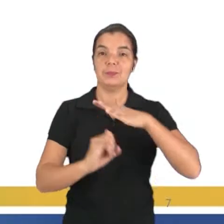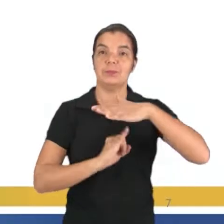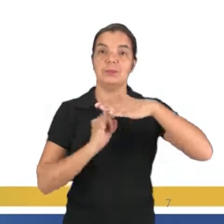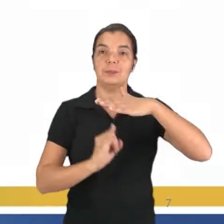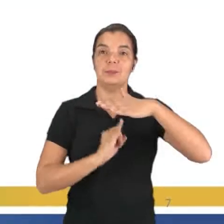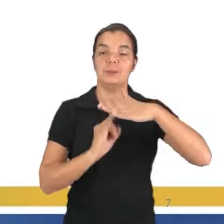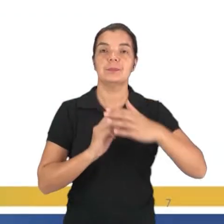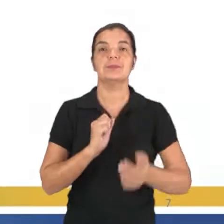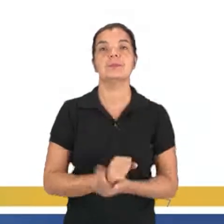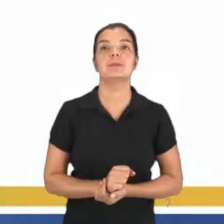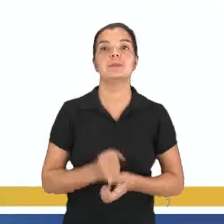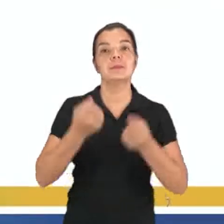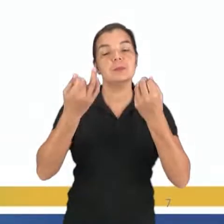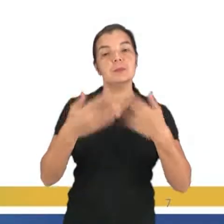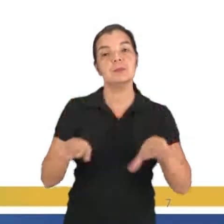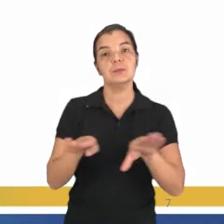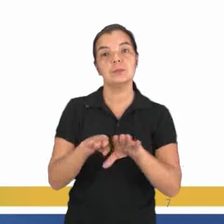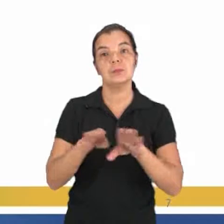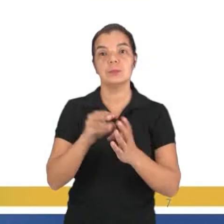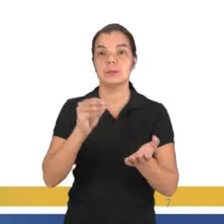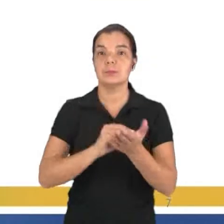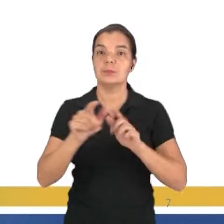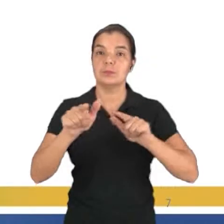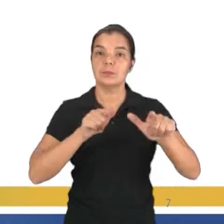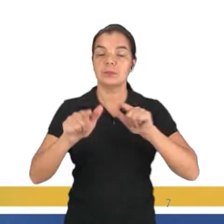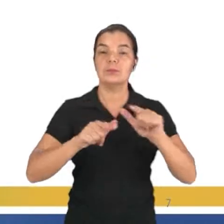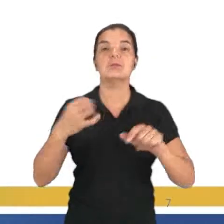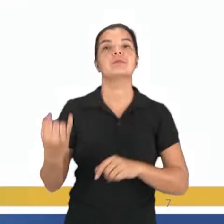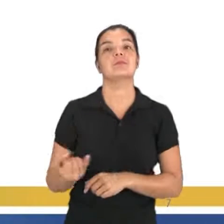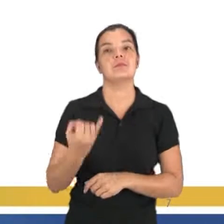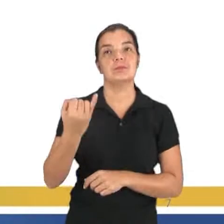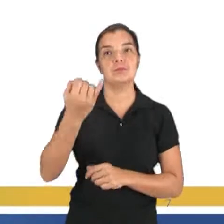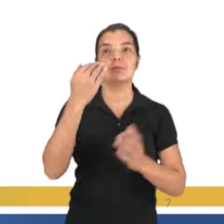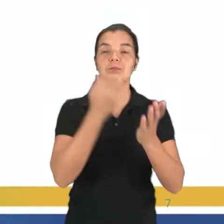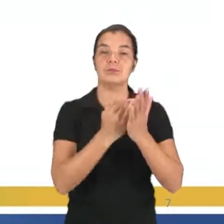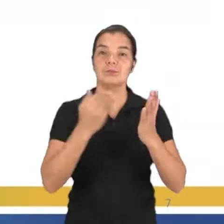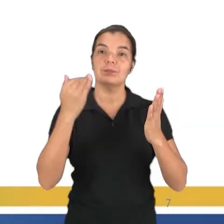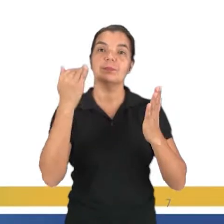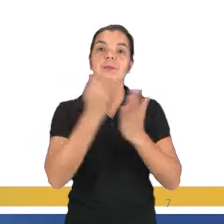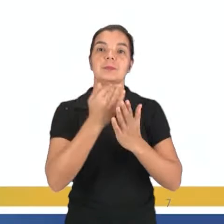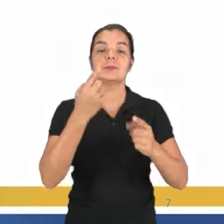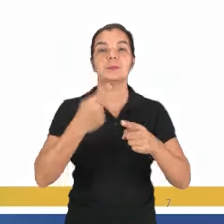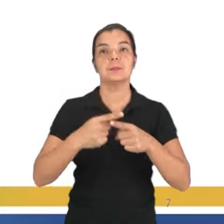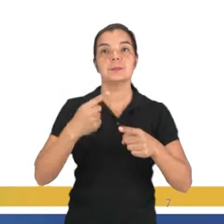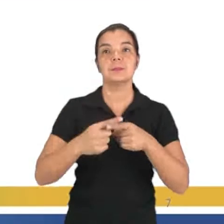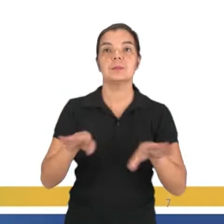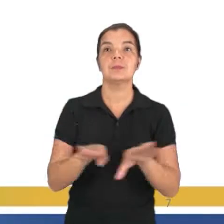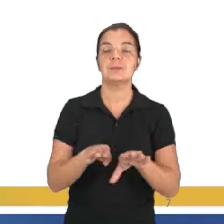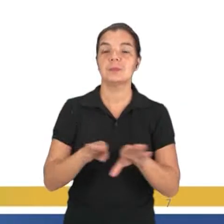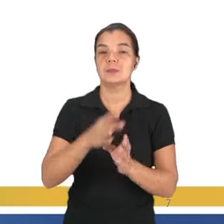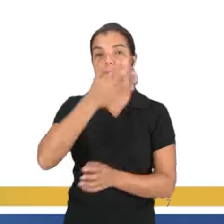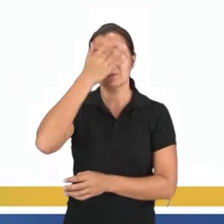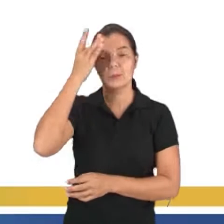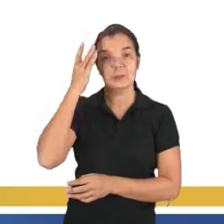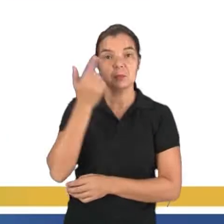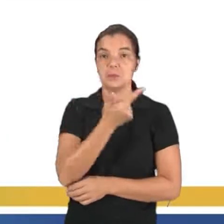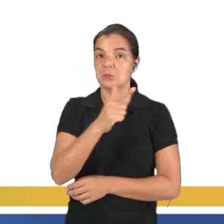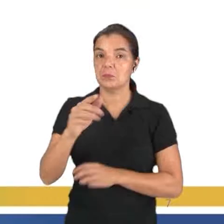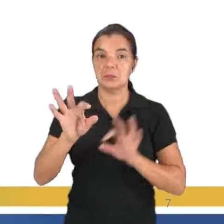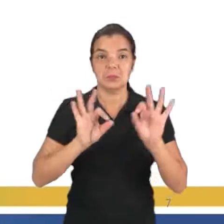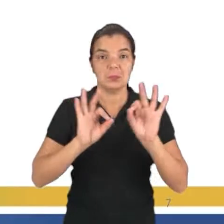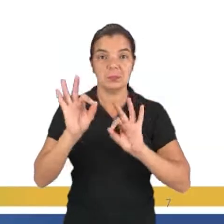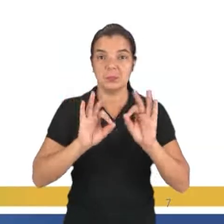informal. E falamos que o desemprego ele é muito importante no aumento dessas taxas. Por quê? Porque as pessoas, por não terem